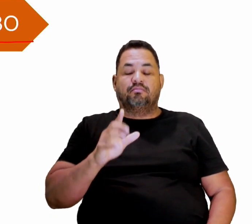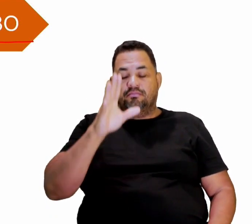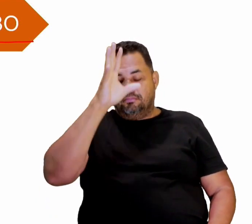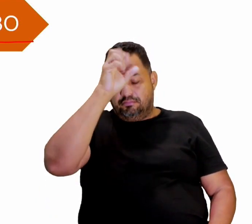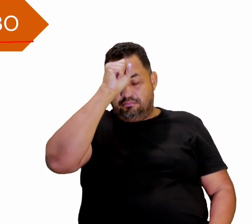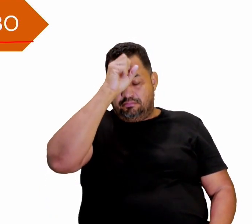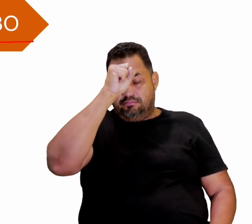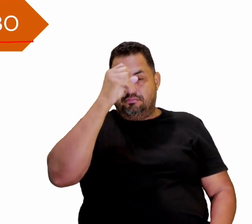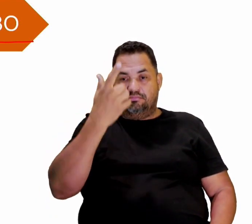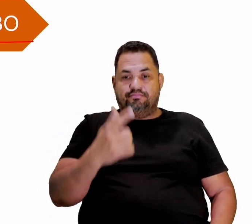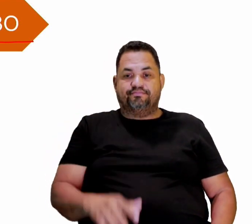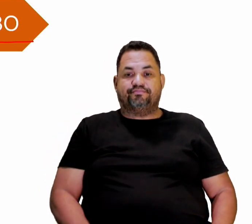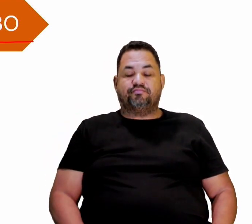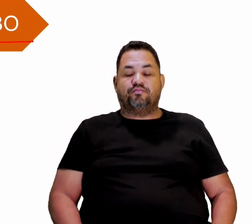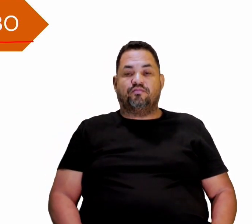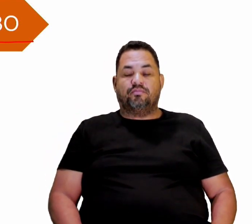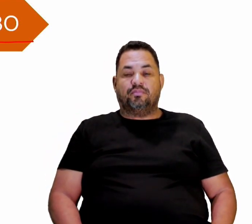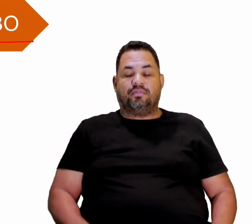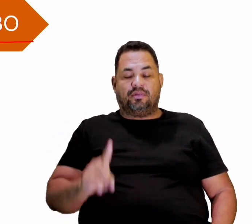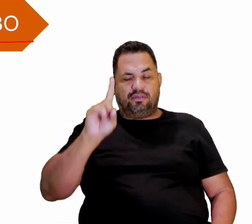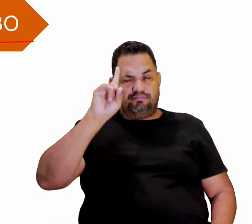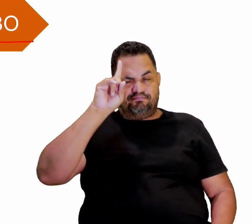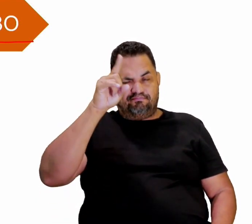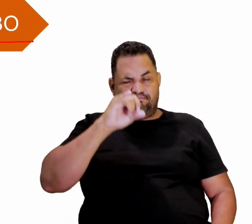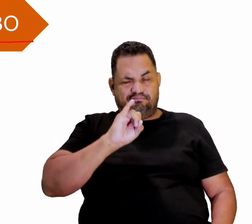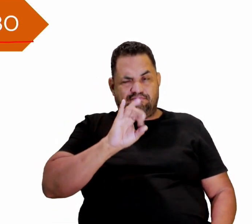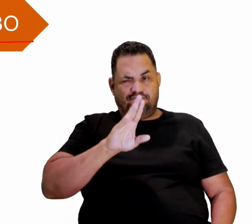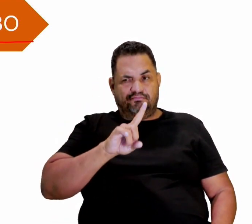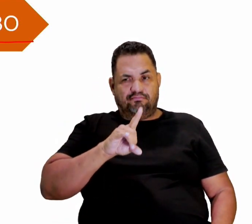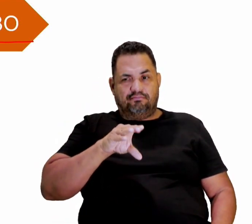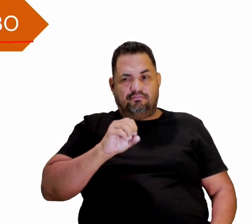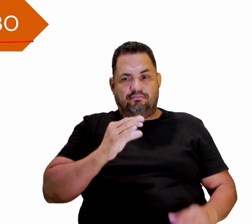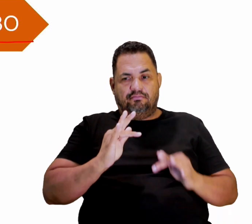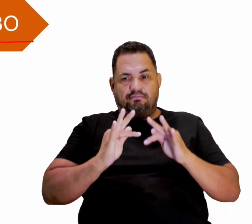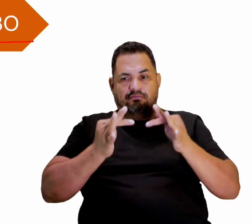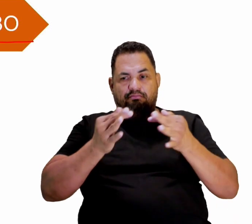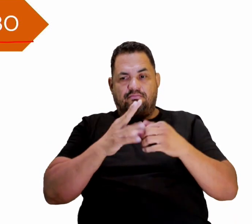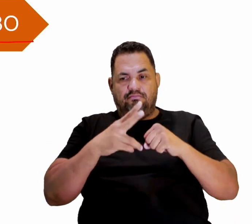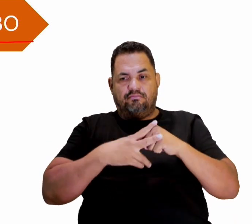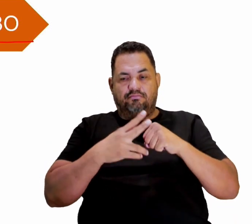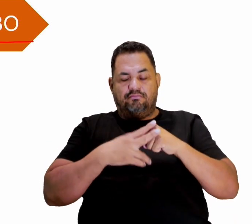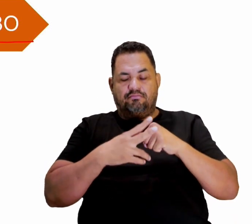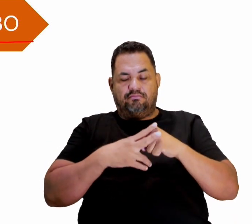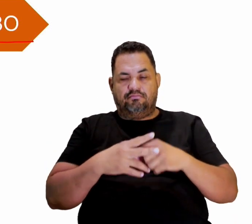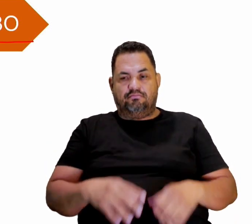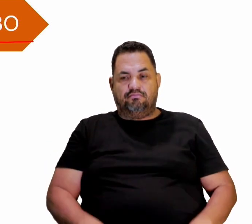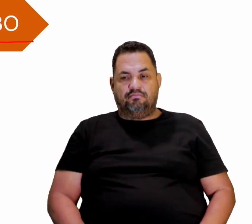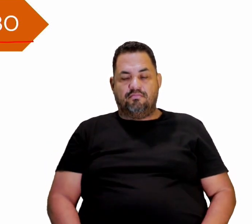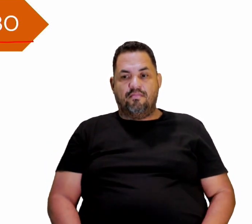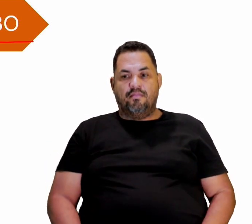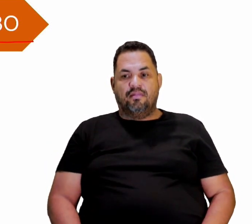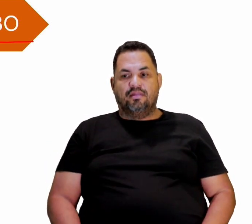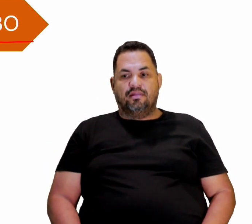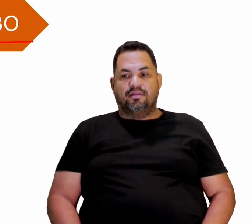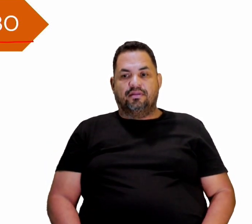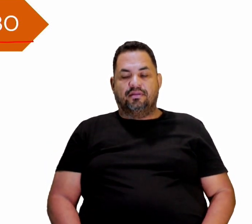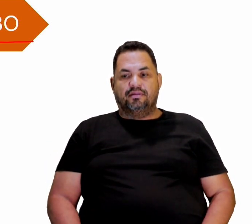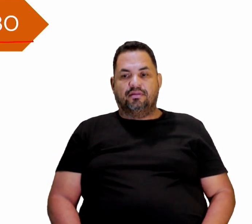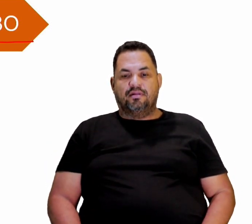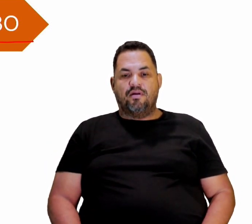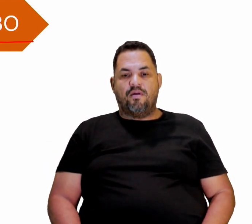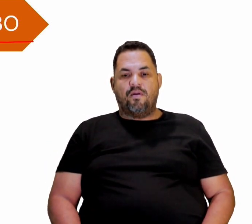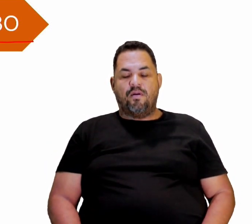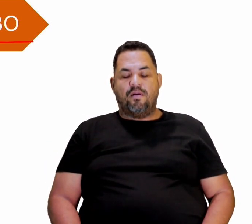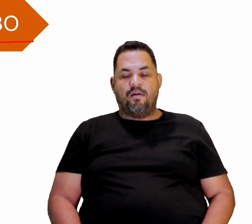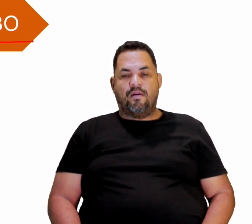eu aprendi que esse NG ele dá essa ideia de ano do endoído no final dos verbos igual é um verbo então bom e não seria